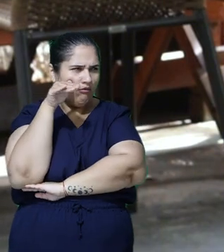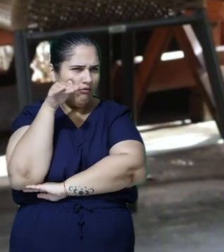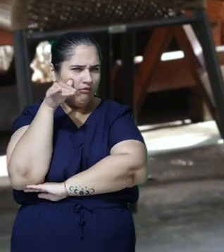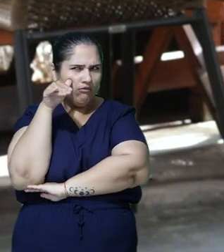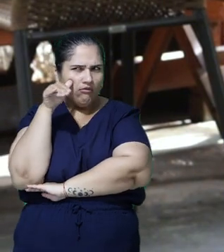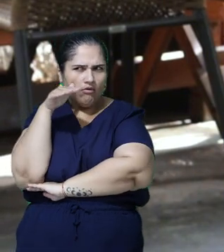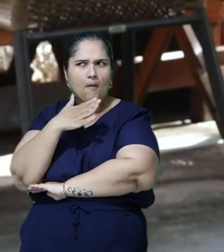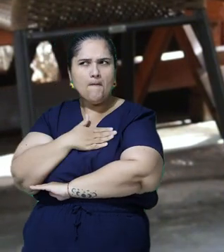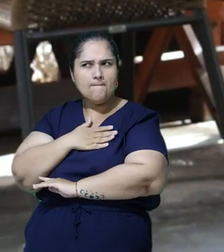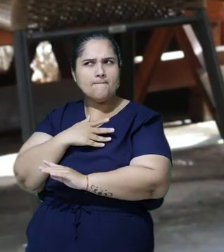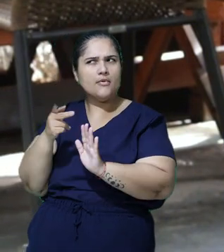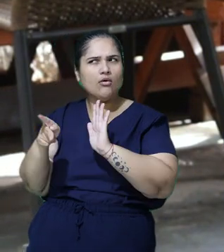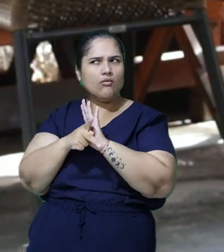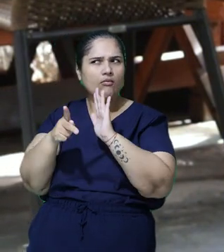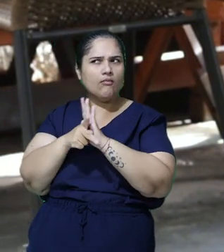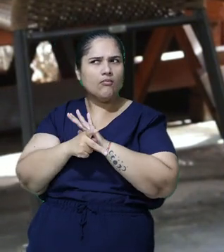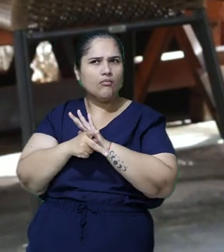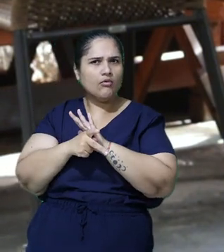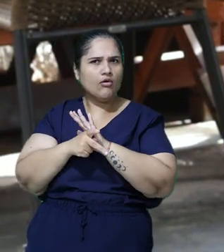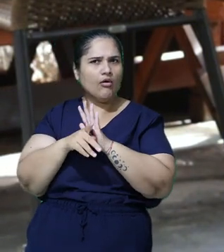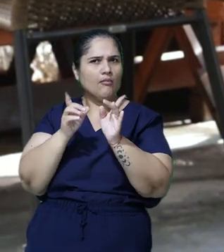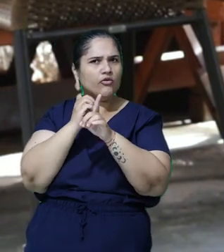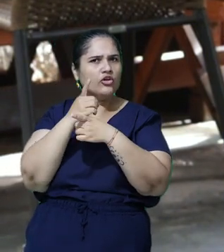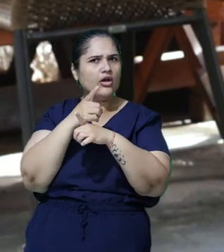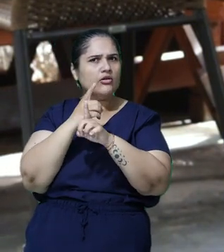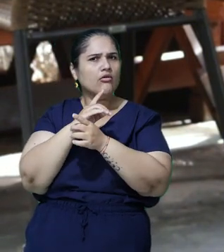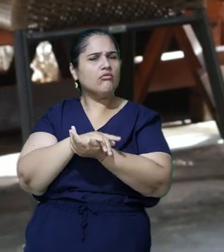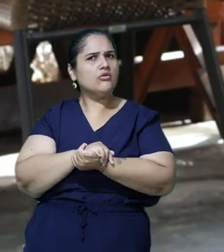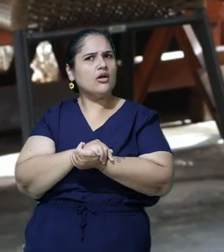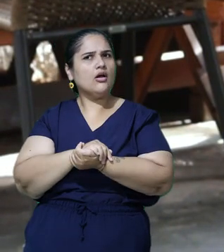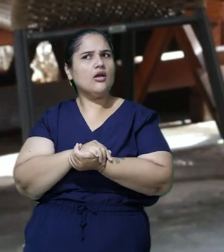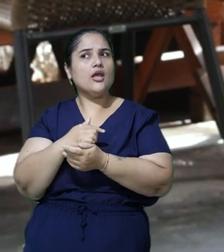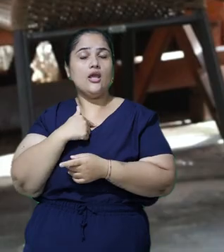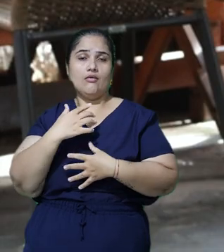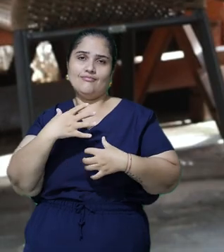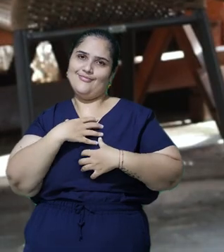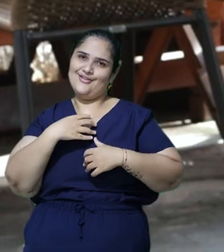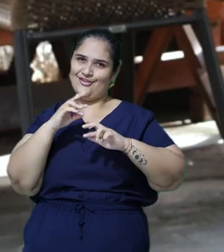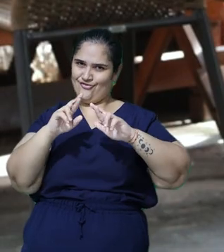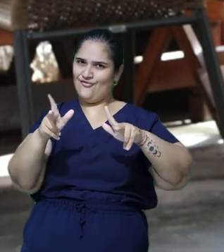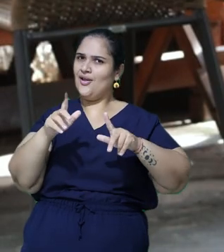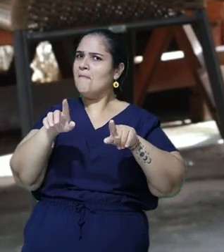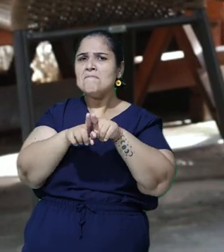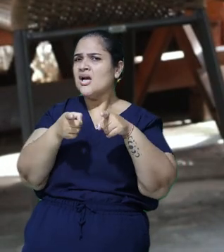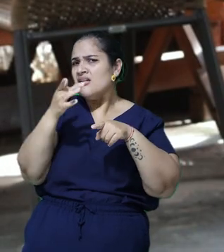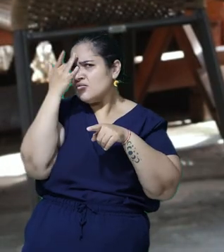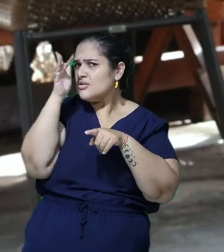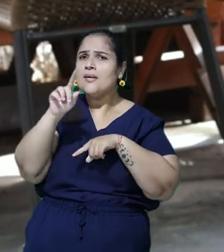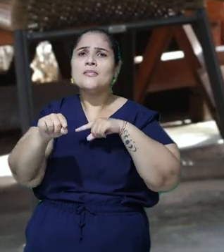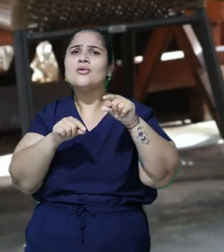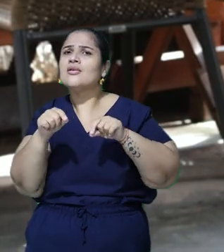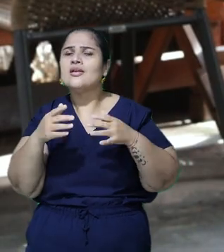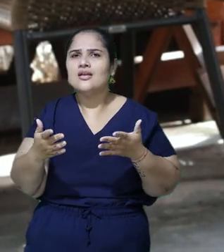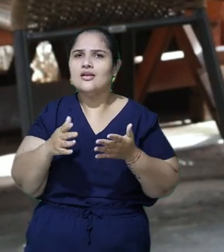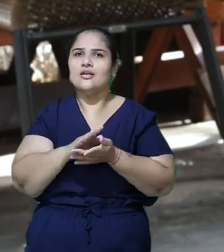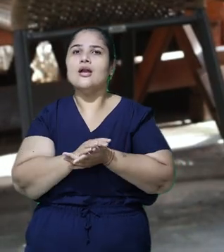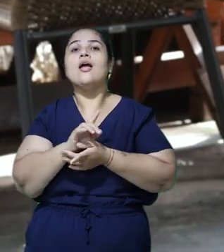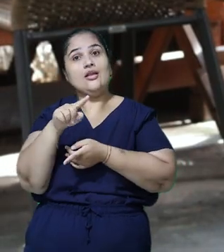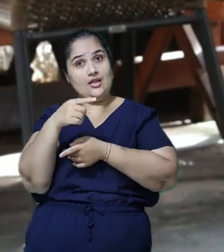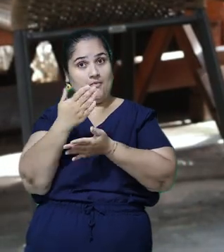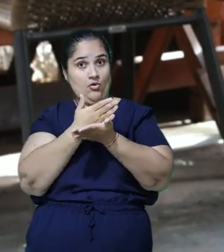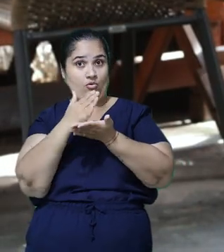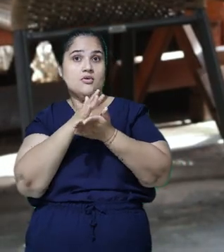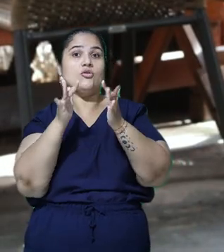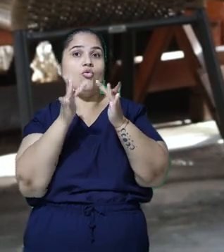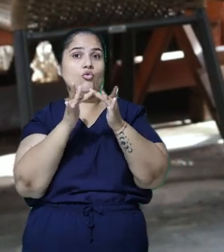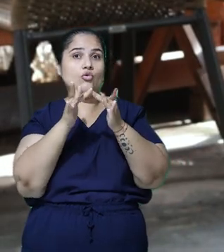né? Eu sempre me percebi diferente, mas não sabia o que era. Então, a partir desse contato com o